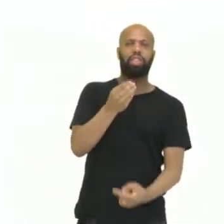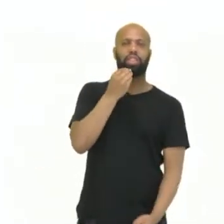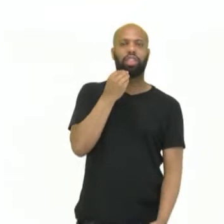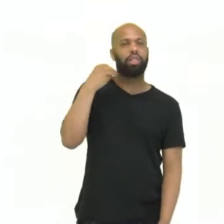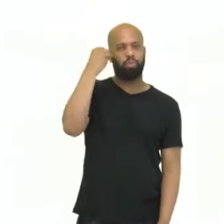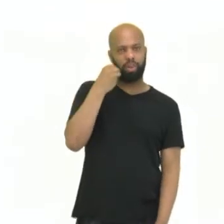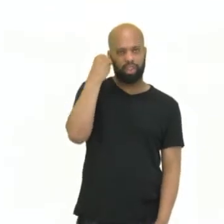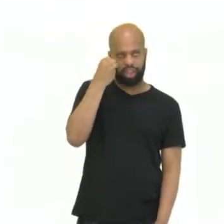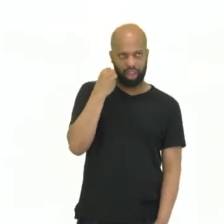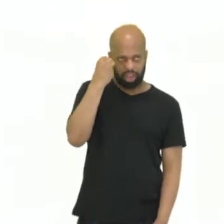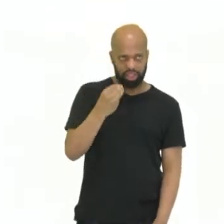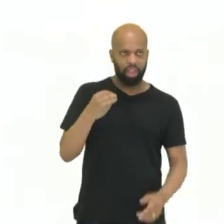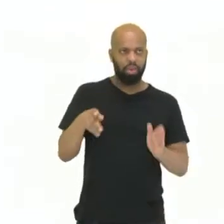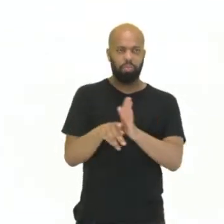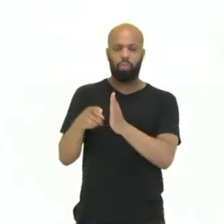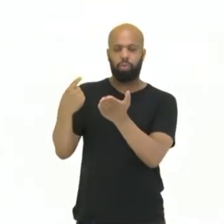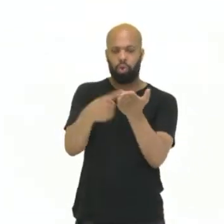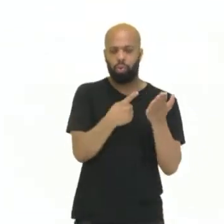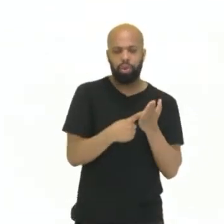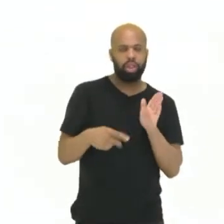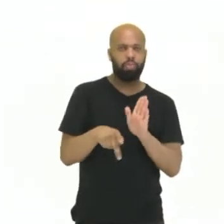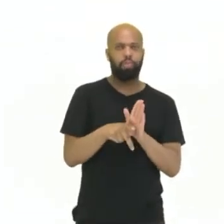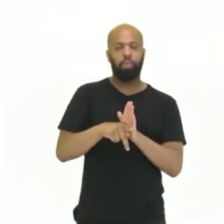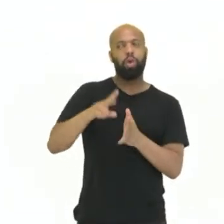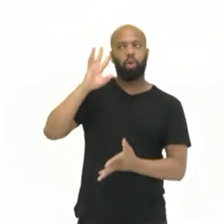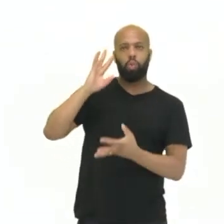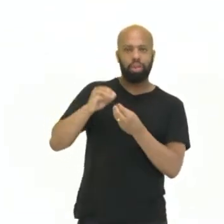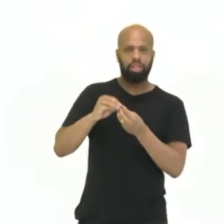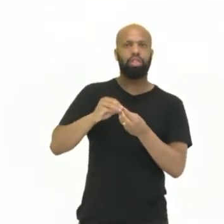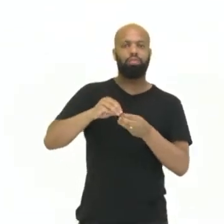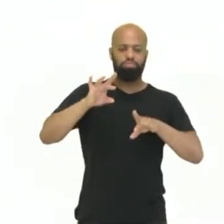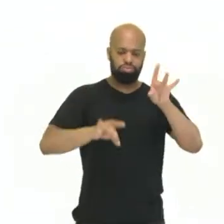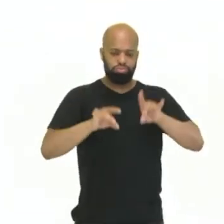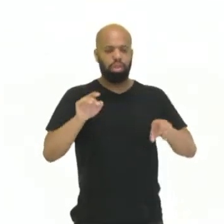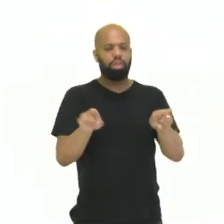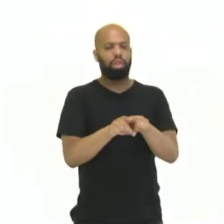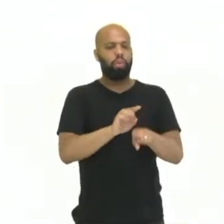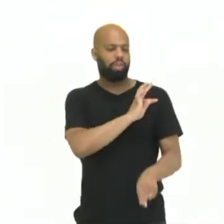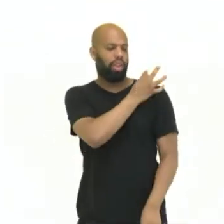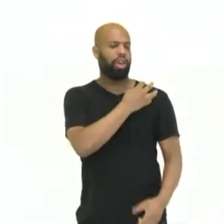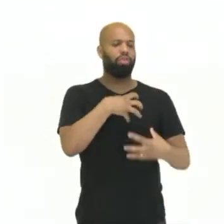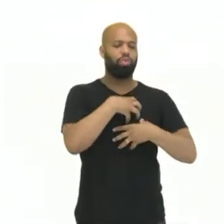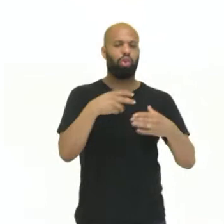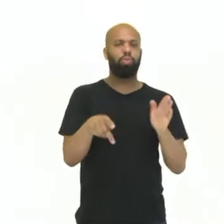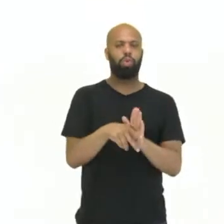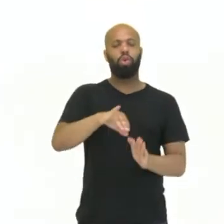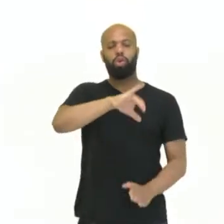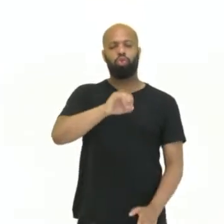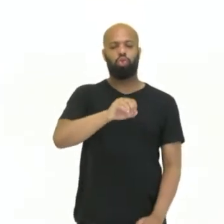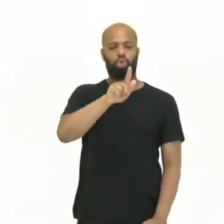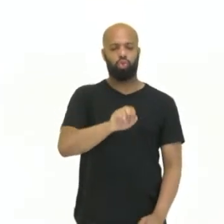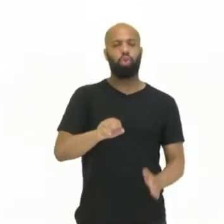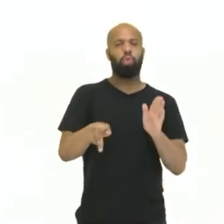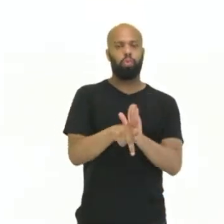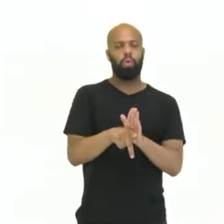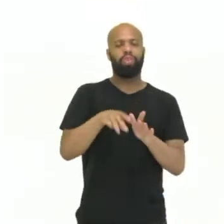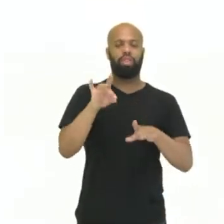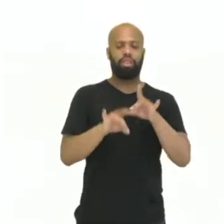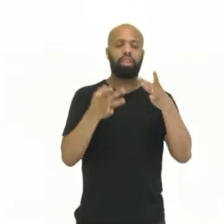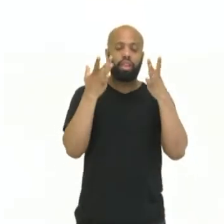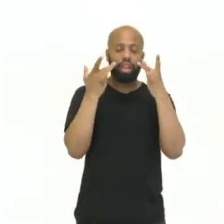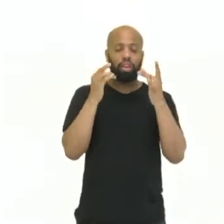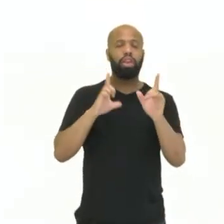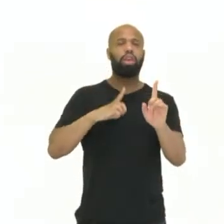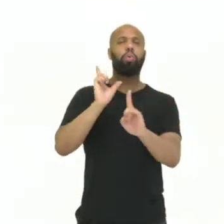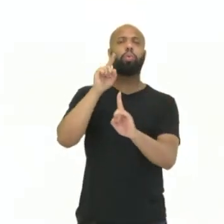experiência das convenções da interpretação teatral e de suas técnicas na forma de jogos de teatro. Então, o jogo teatral, né, ele tem um